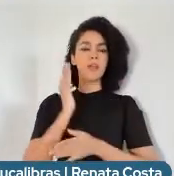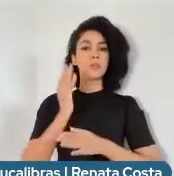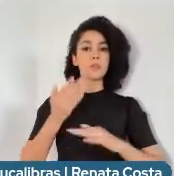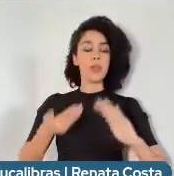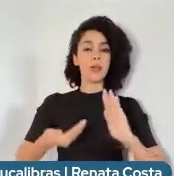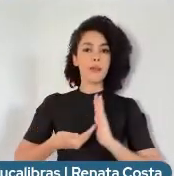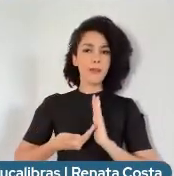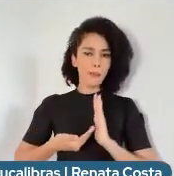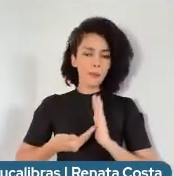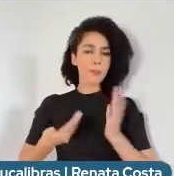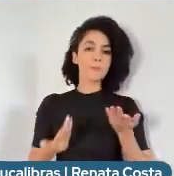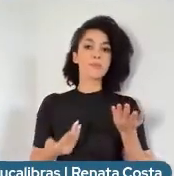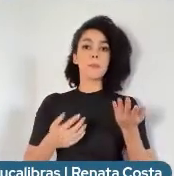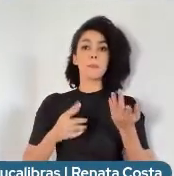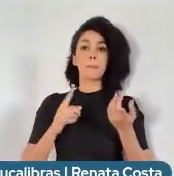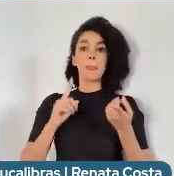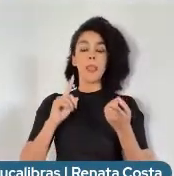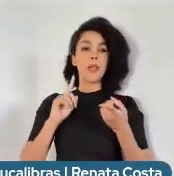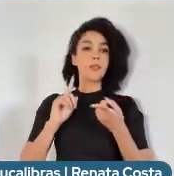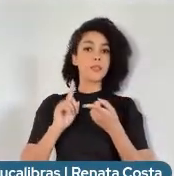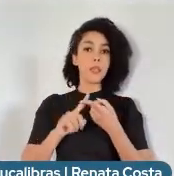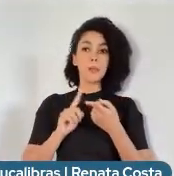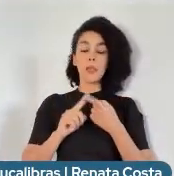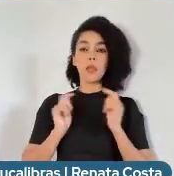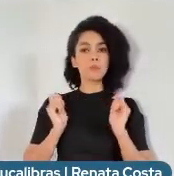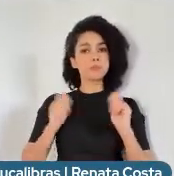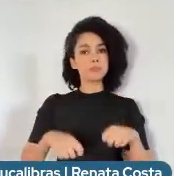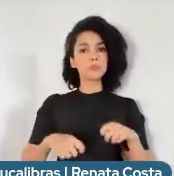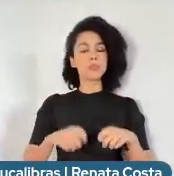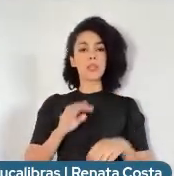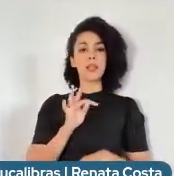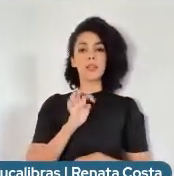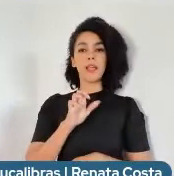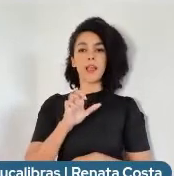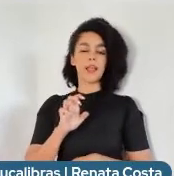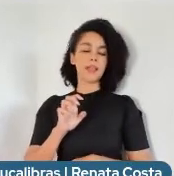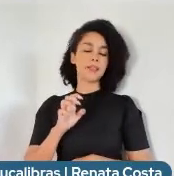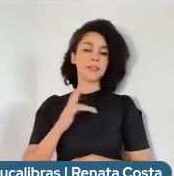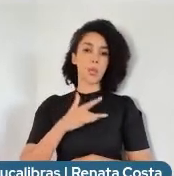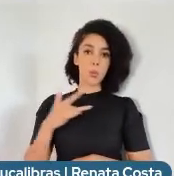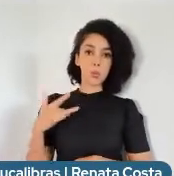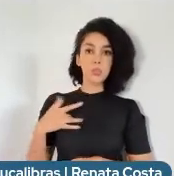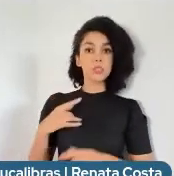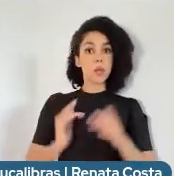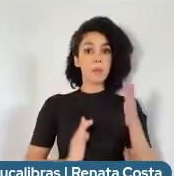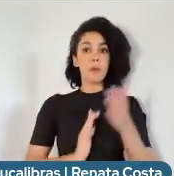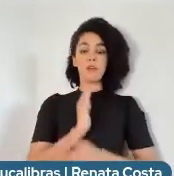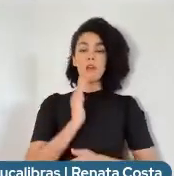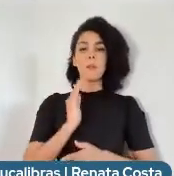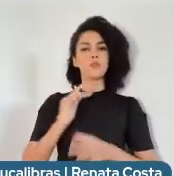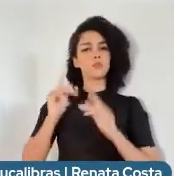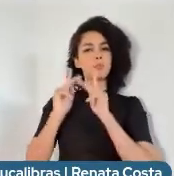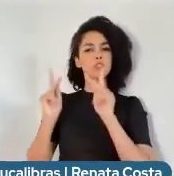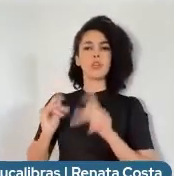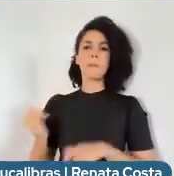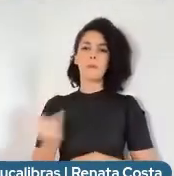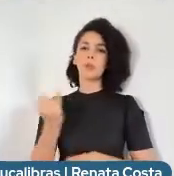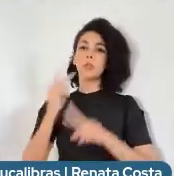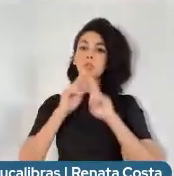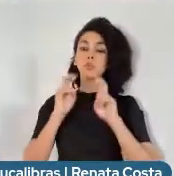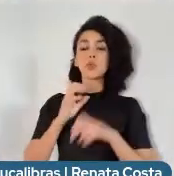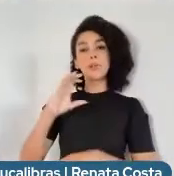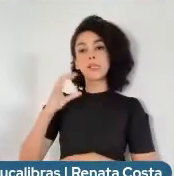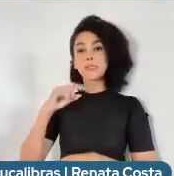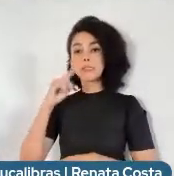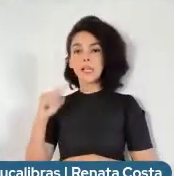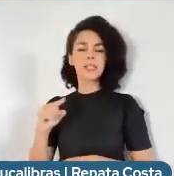a possibilidade da telesaúde. Aprovamos projetos importantes relacionados à ciência e tecnologia, a questão do